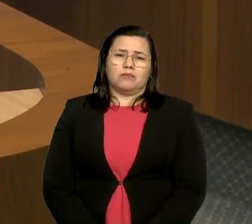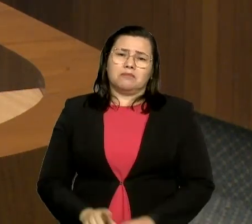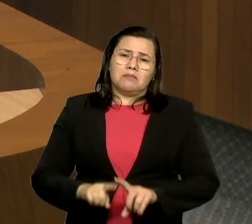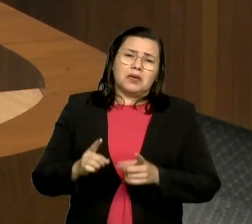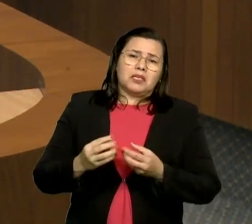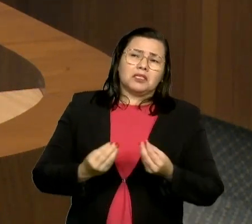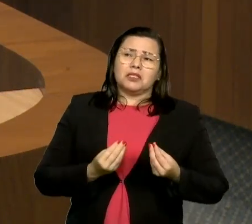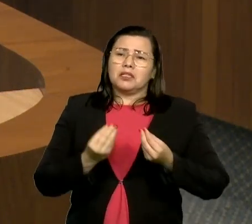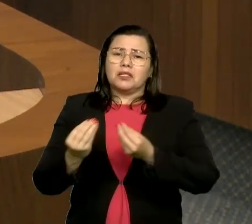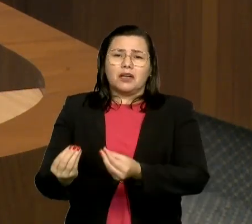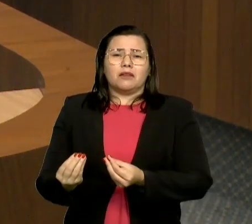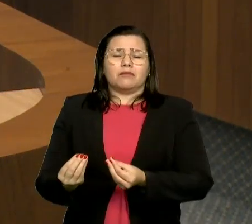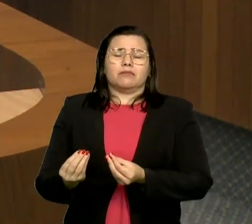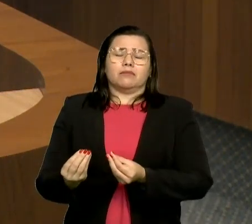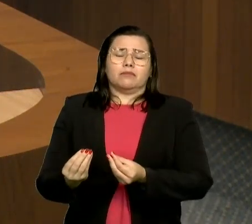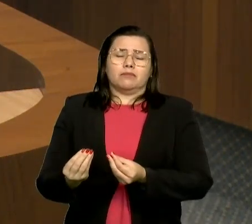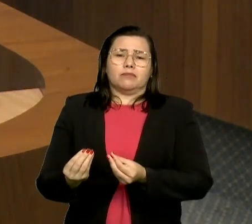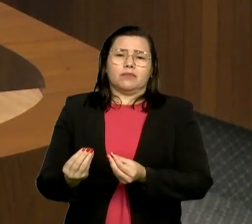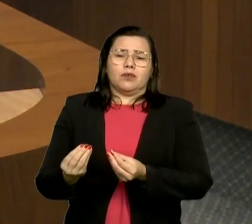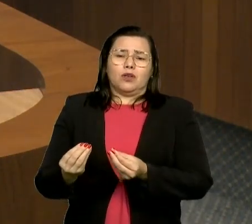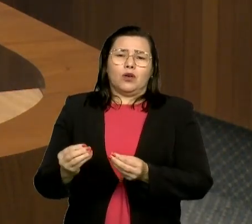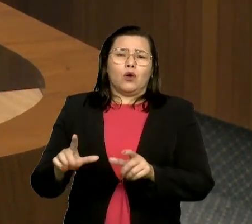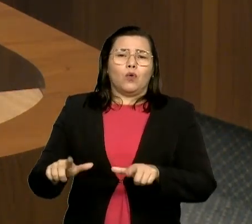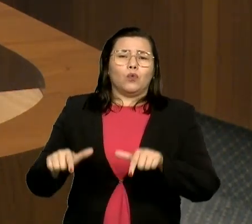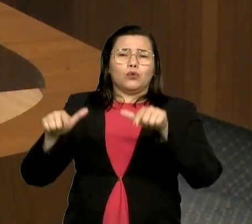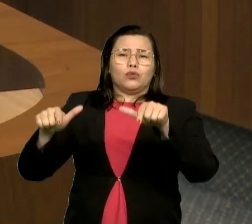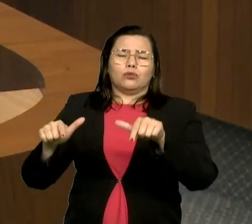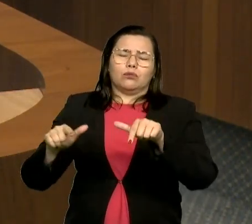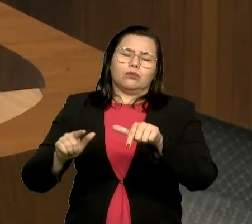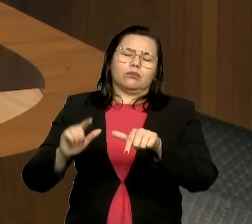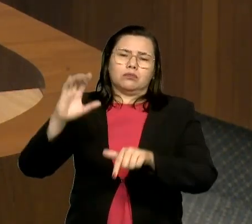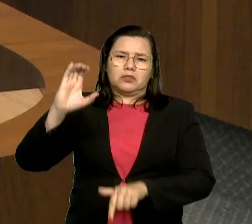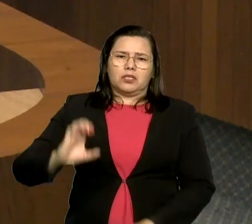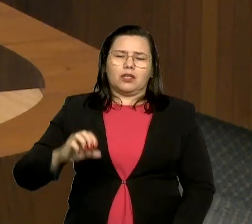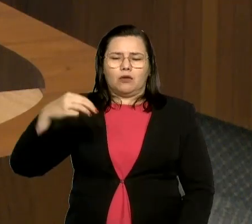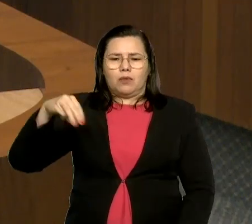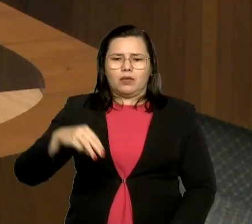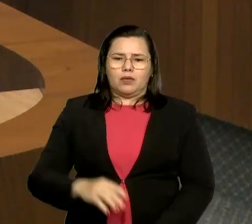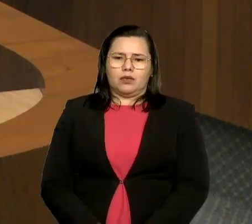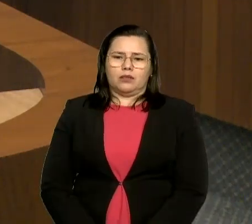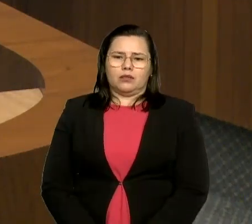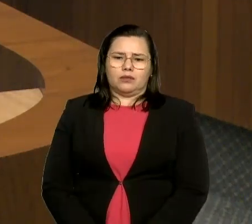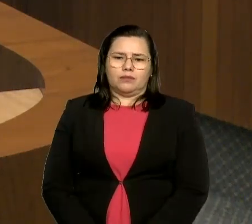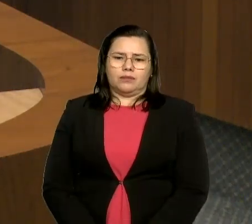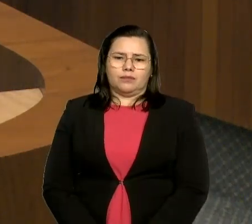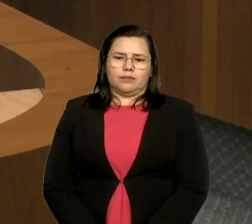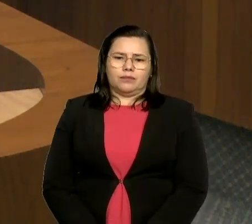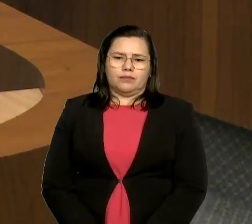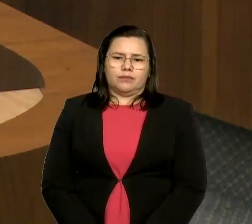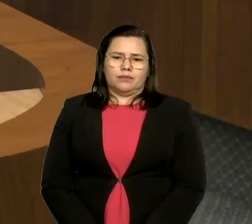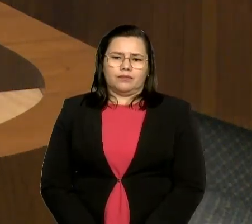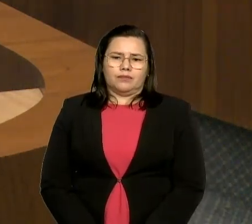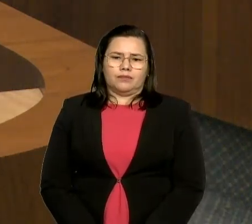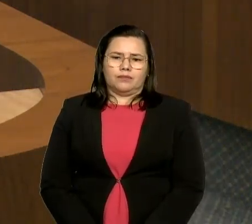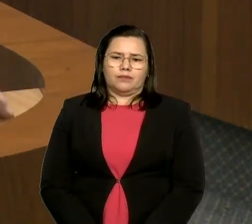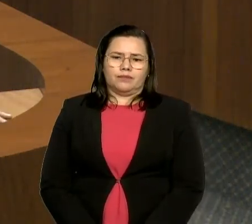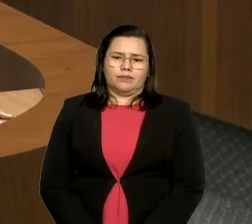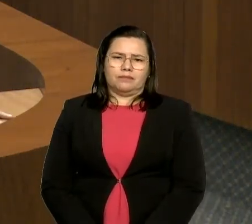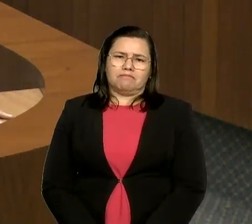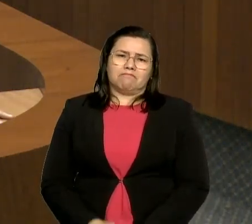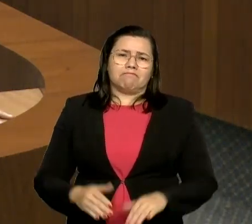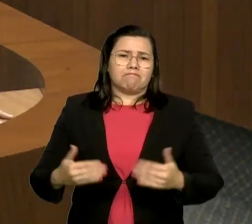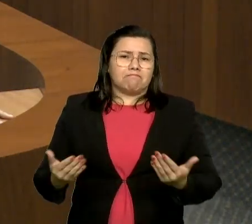aqui, pelos deputados que estão fazendo referência a questões de ordem. São incoerentes